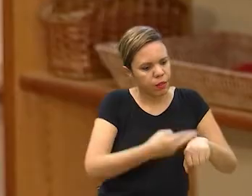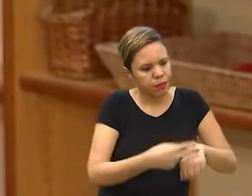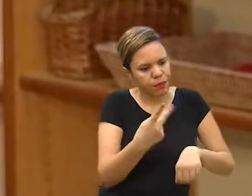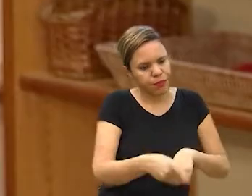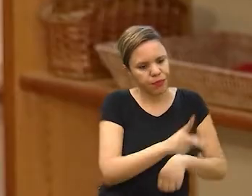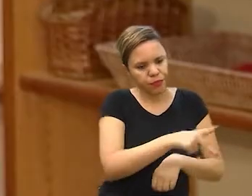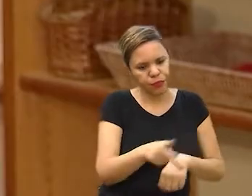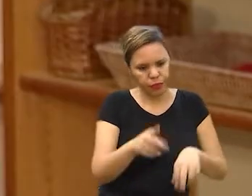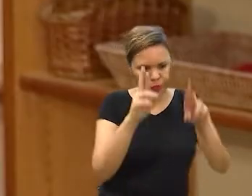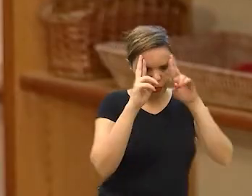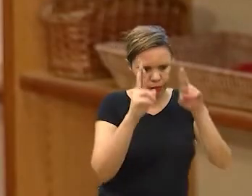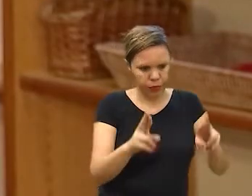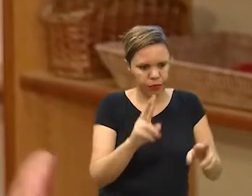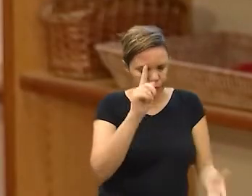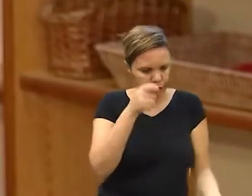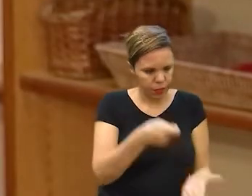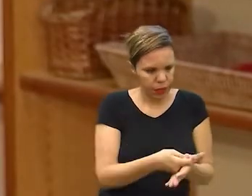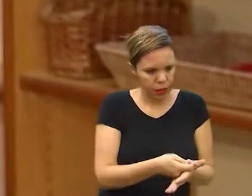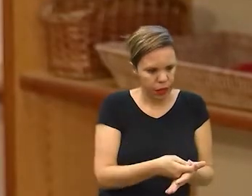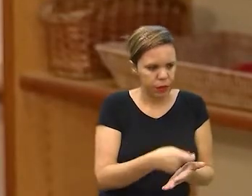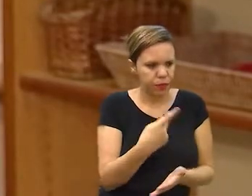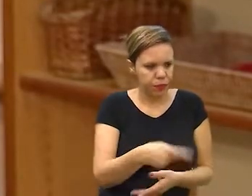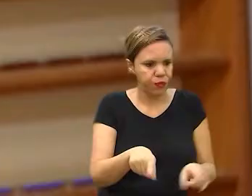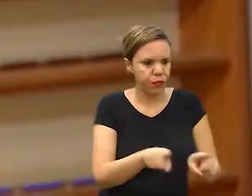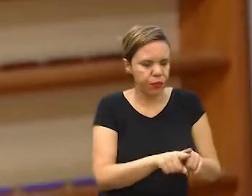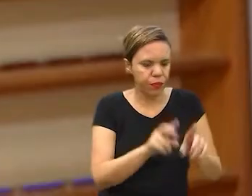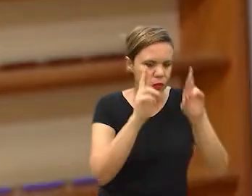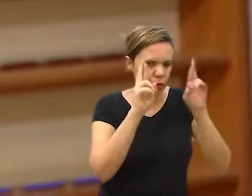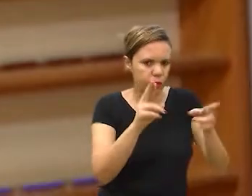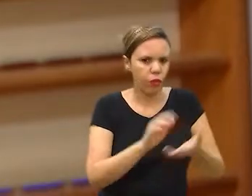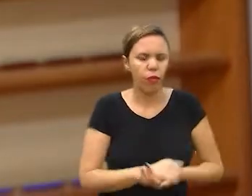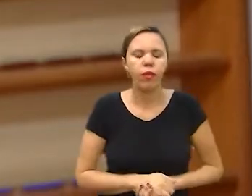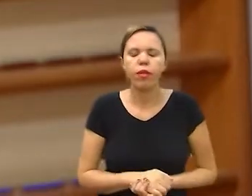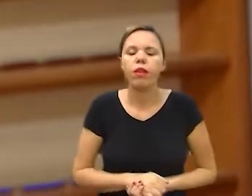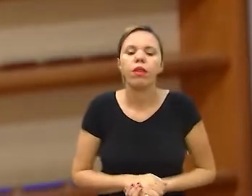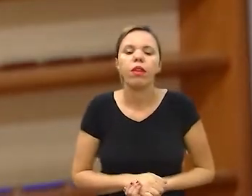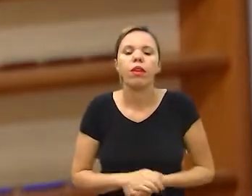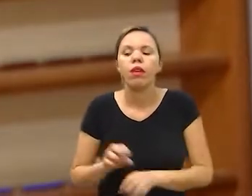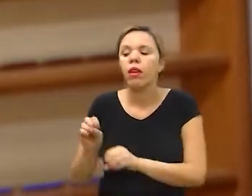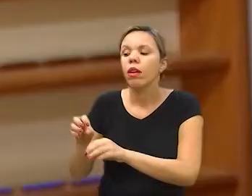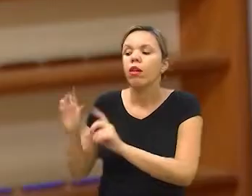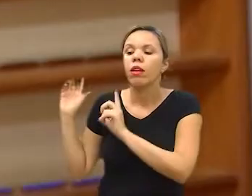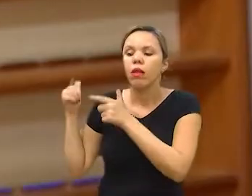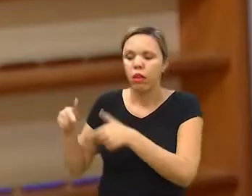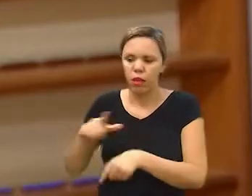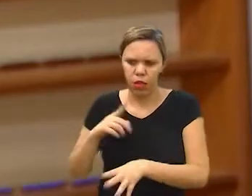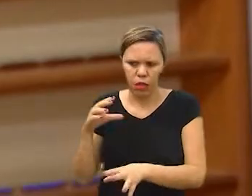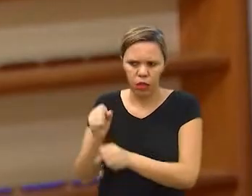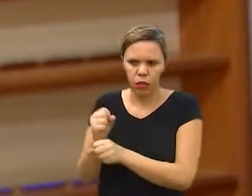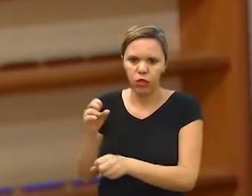vai respeitar e vai garantir que esse ritmo também seja respeitado. Agora, no ensino tradicional